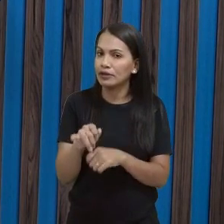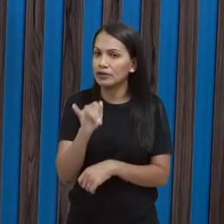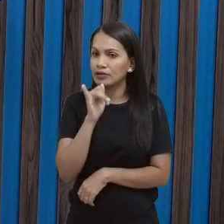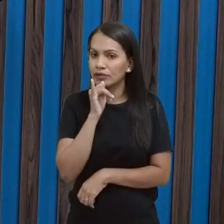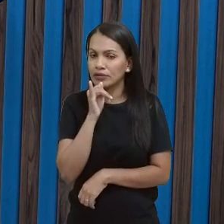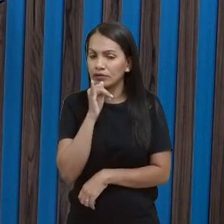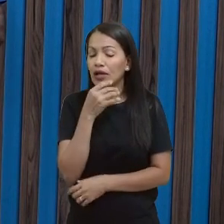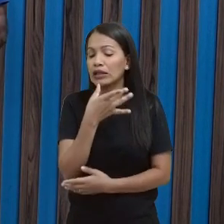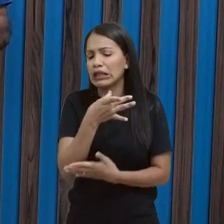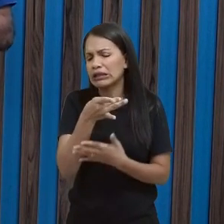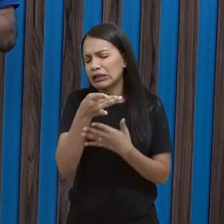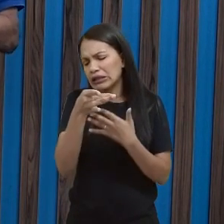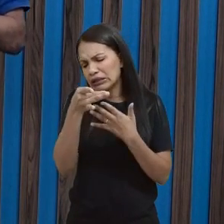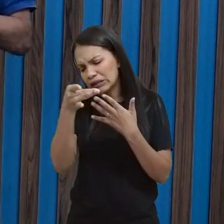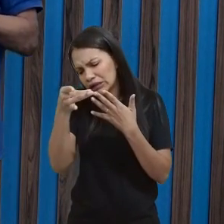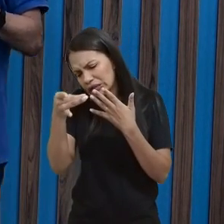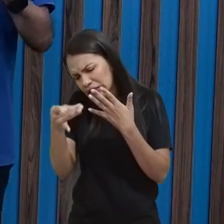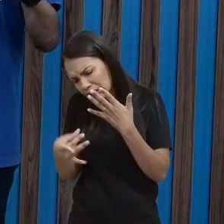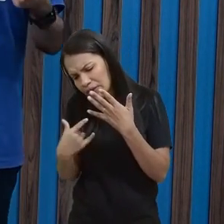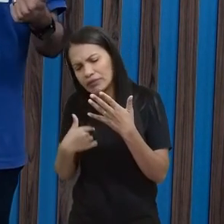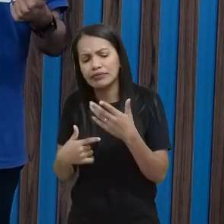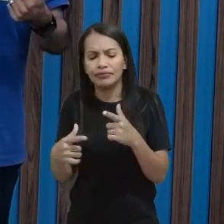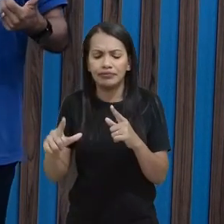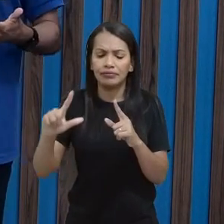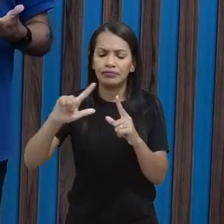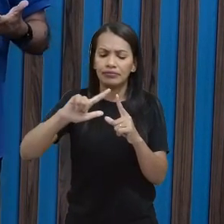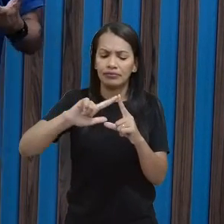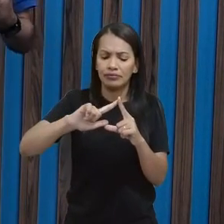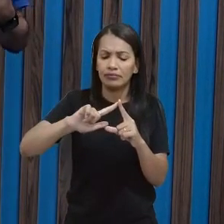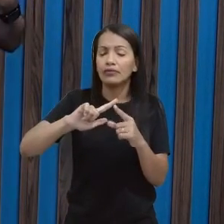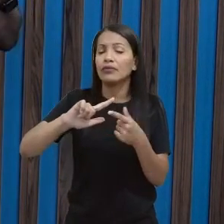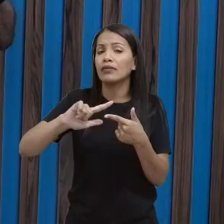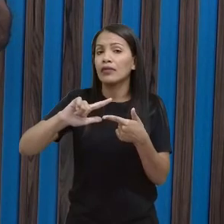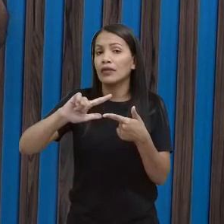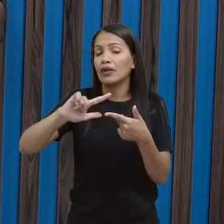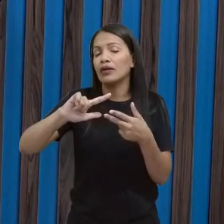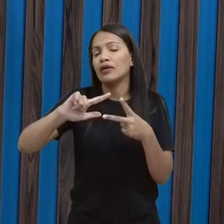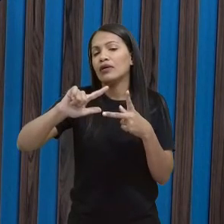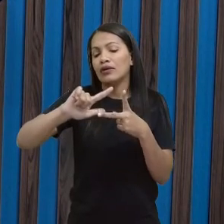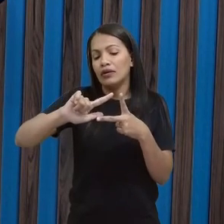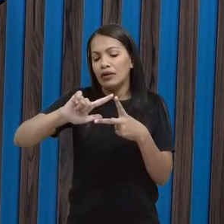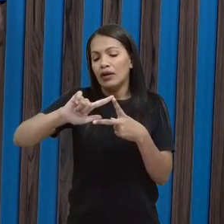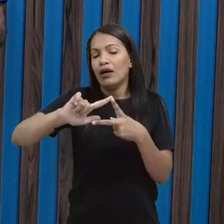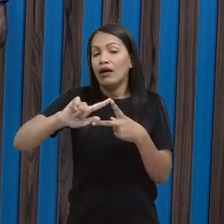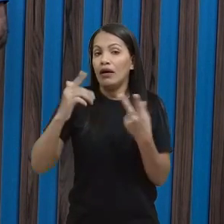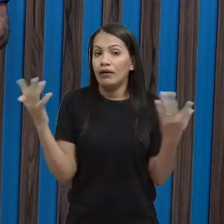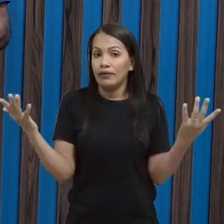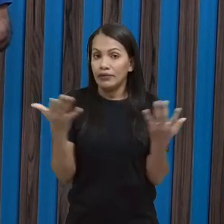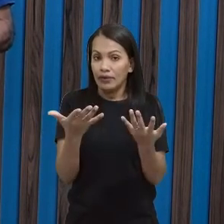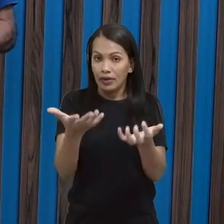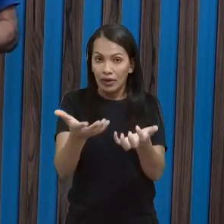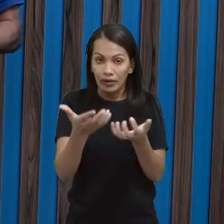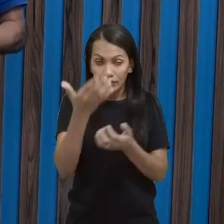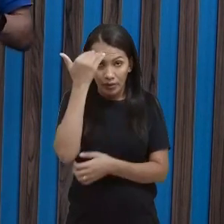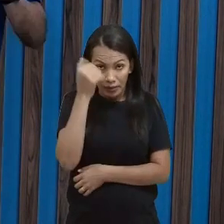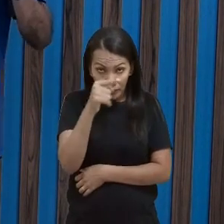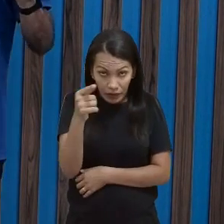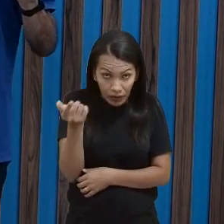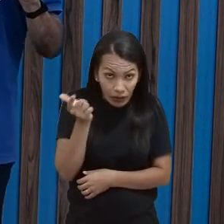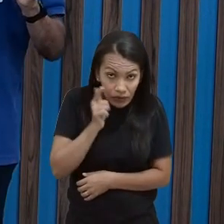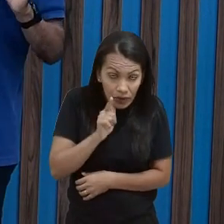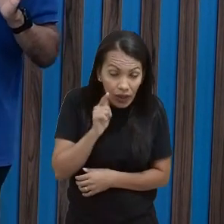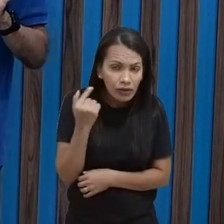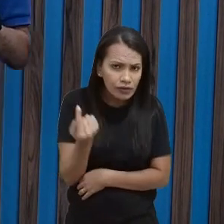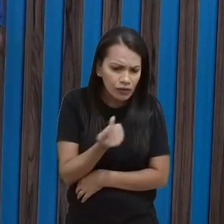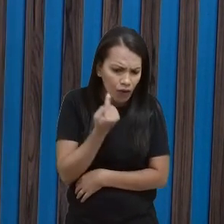Marta falou, detalhou cada elemento do triângulo retângulo, e agora eu quero saber se você consegue sozinho desenvolver esse tipo de questão.